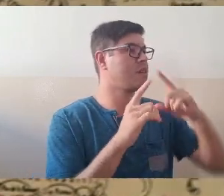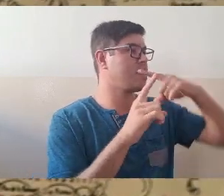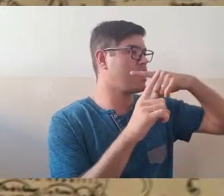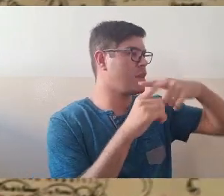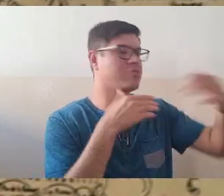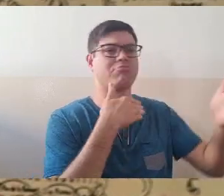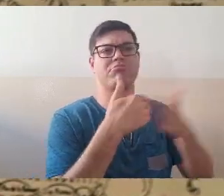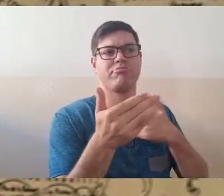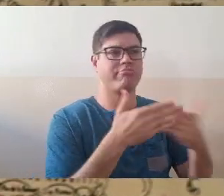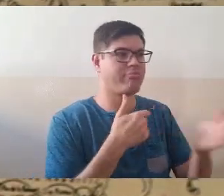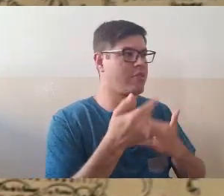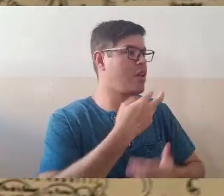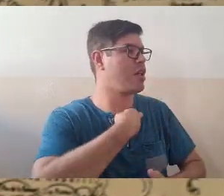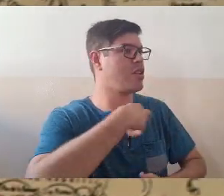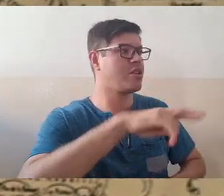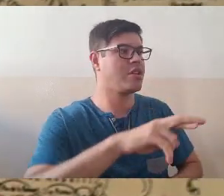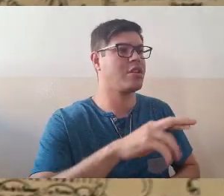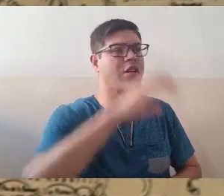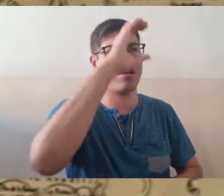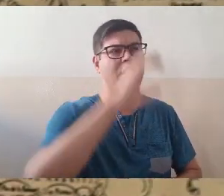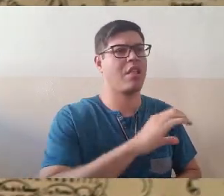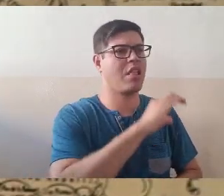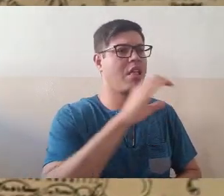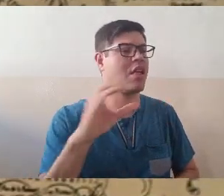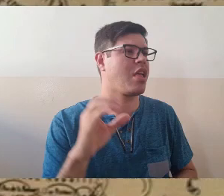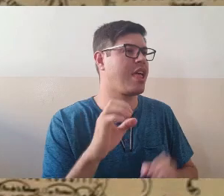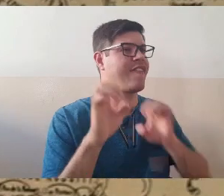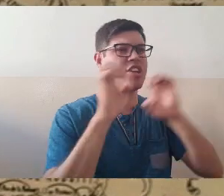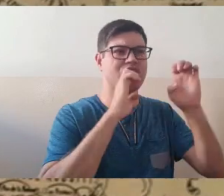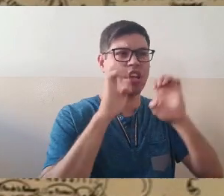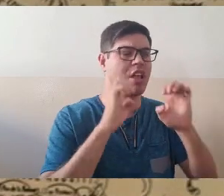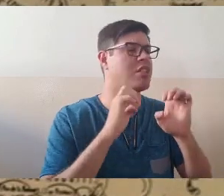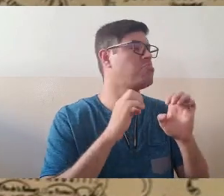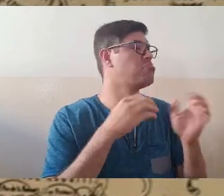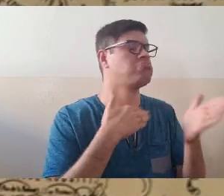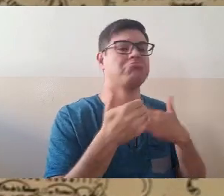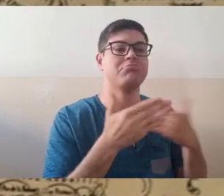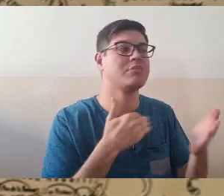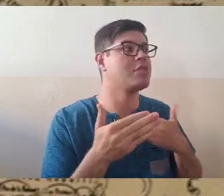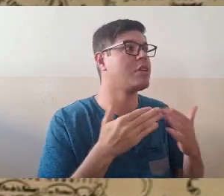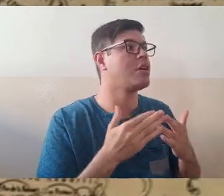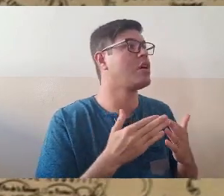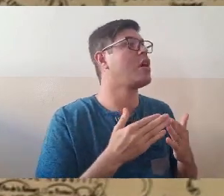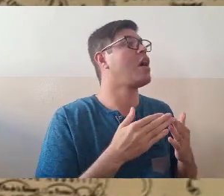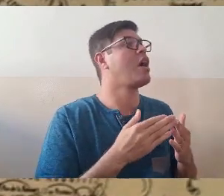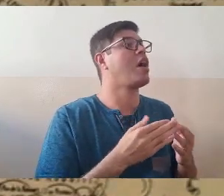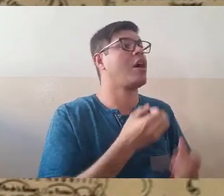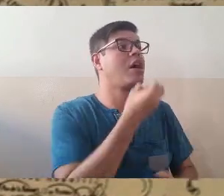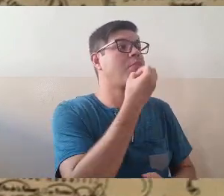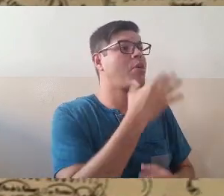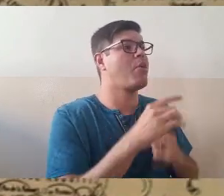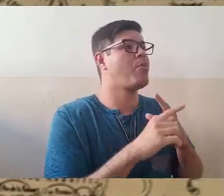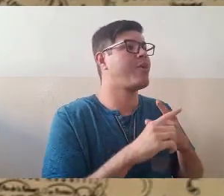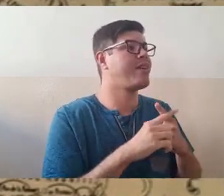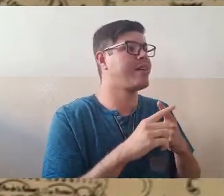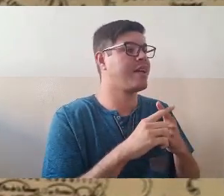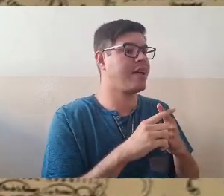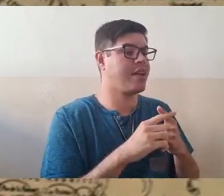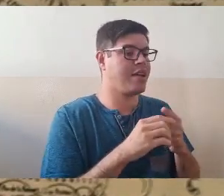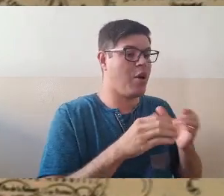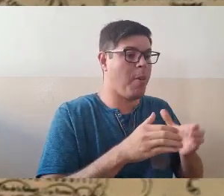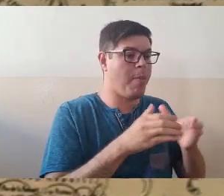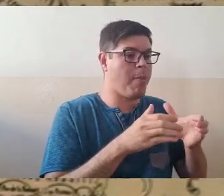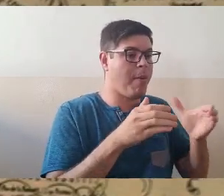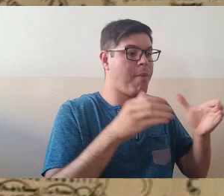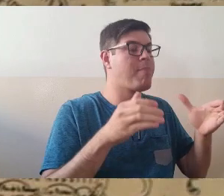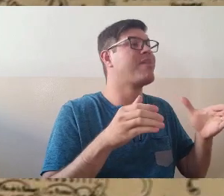for, a católica, a A igreja não protestante, tem evangélica, bandeira. exatamente, mas ela é um grande celeiro de artistas, É. né?